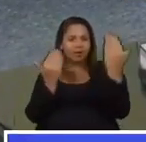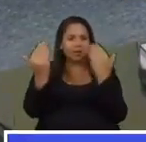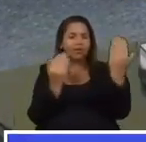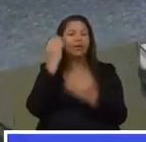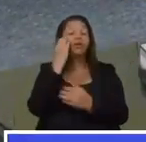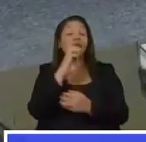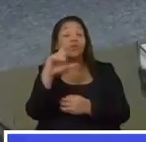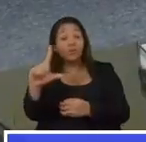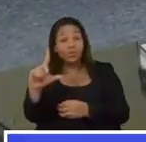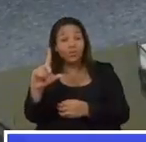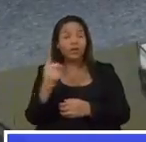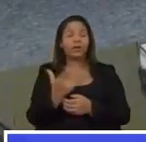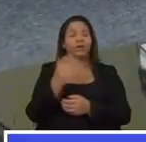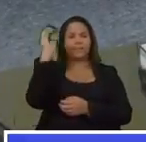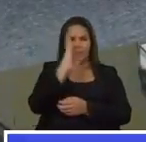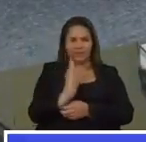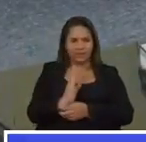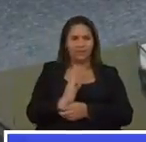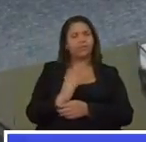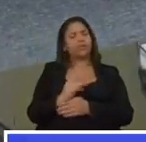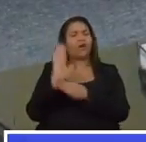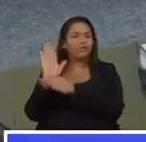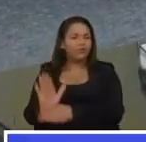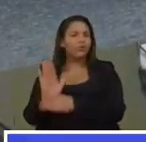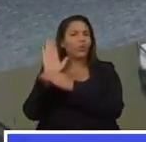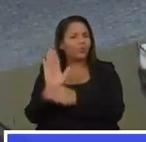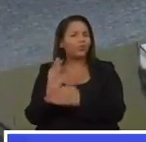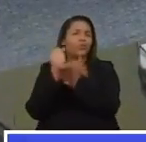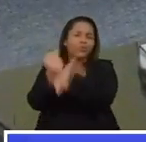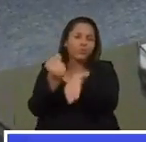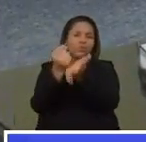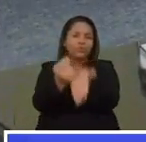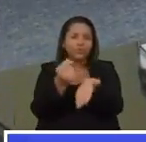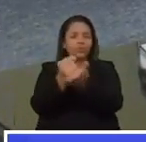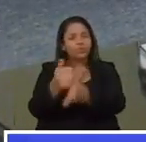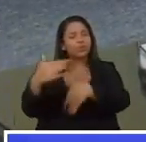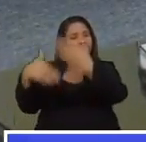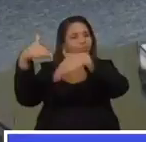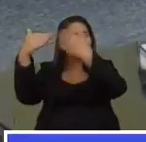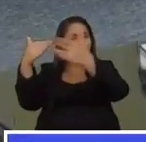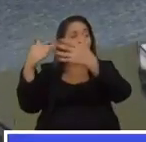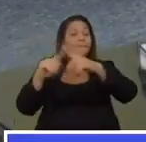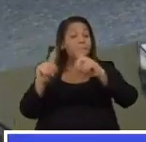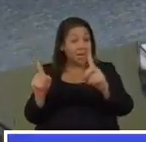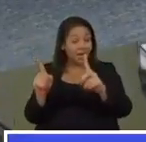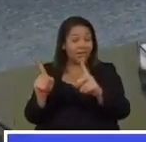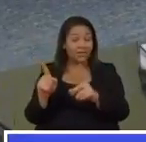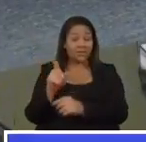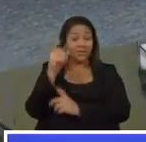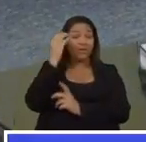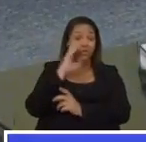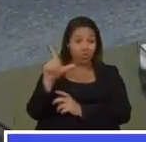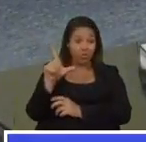algumas coisas por esse país não lhe dá o direito de acabar com o povo brasileiro, com a economia do povo brasileiro, como fez o governo do